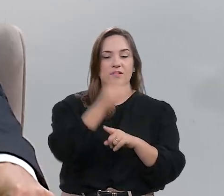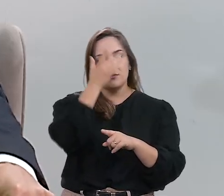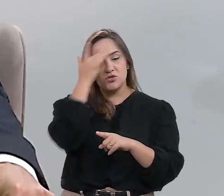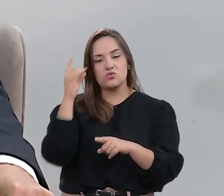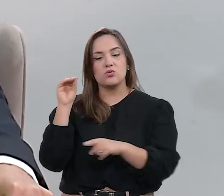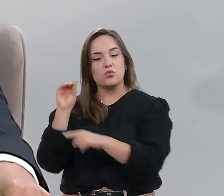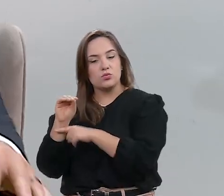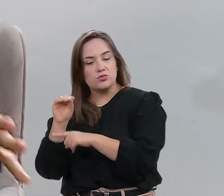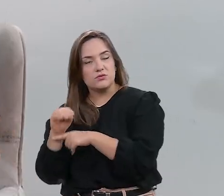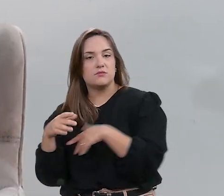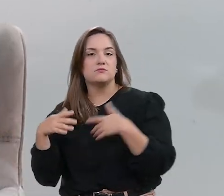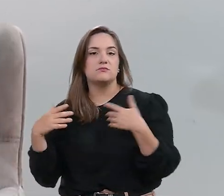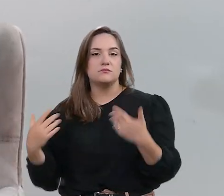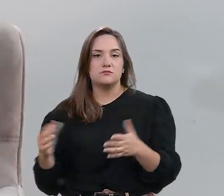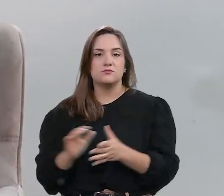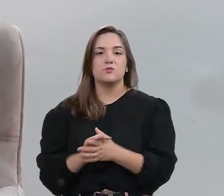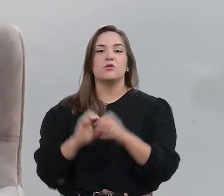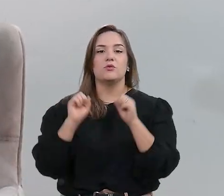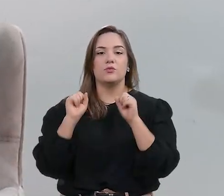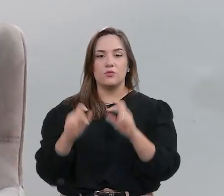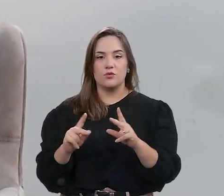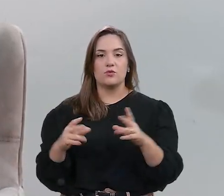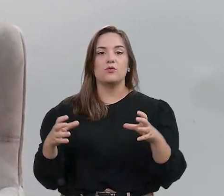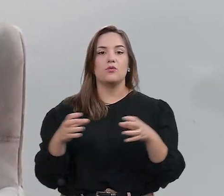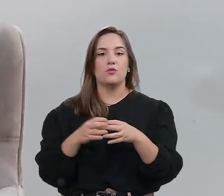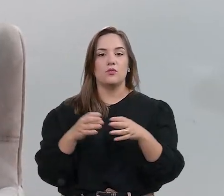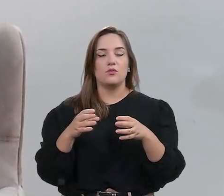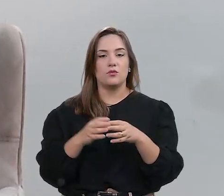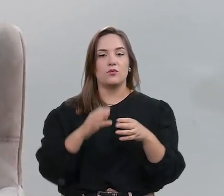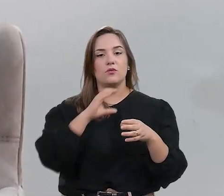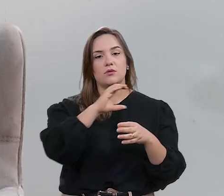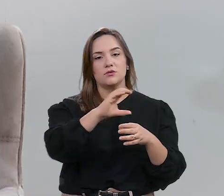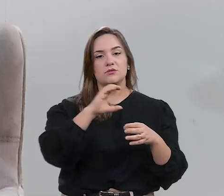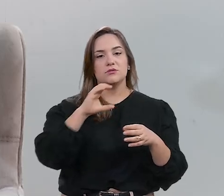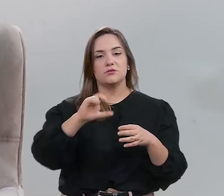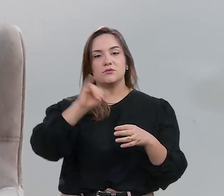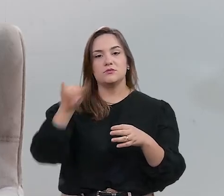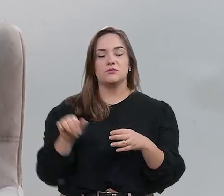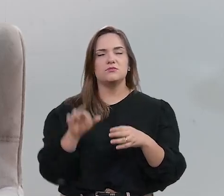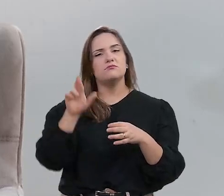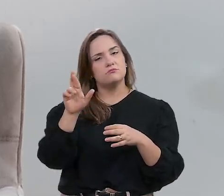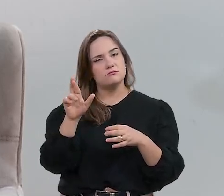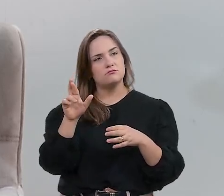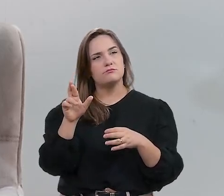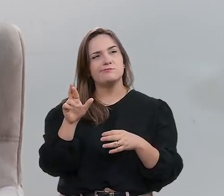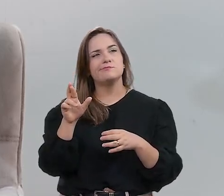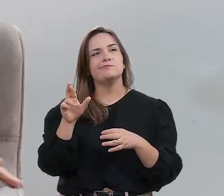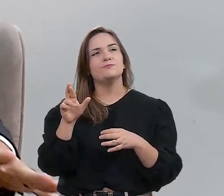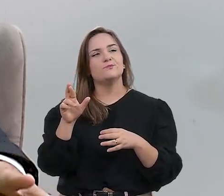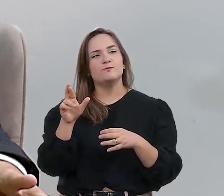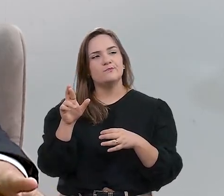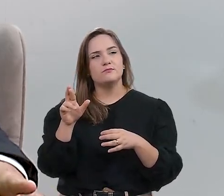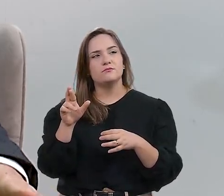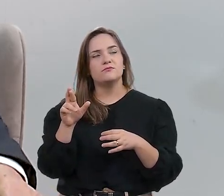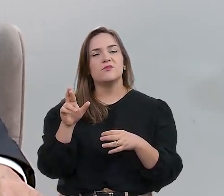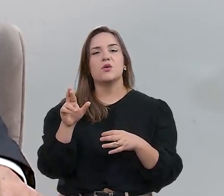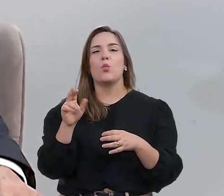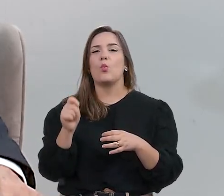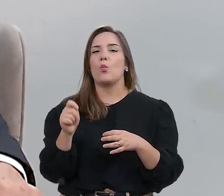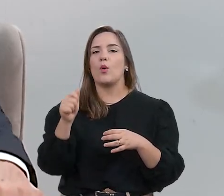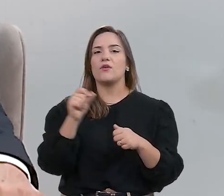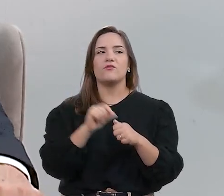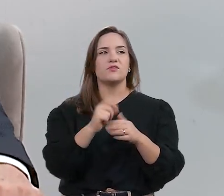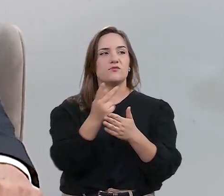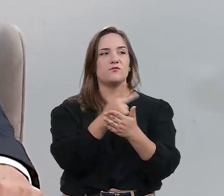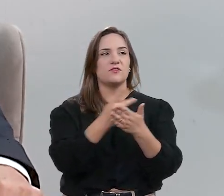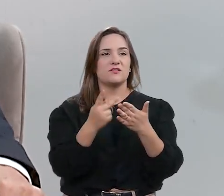E aí a Comissão de Constituição e Justiça da Casa estava já para emitir um parecer contrário.